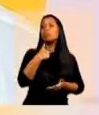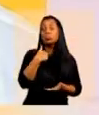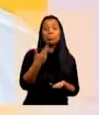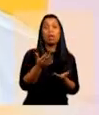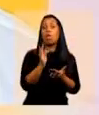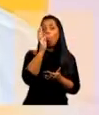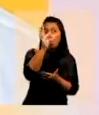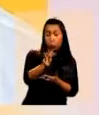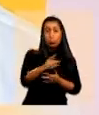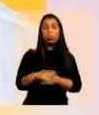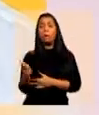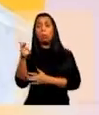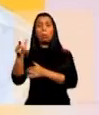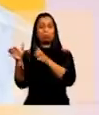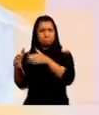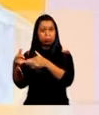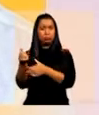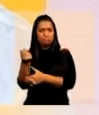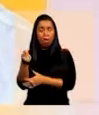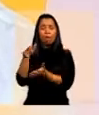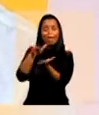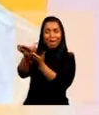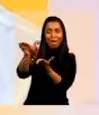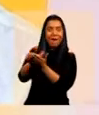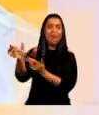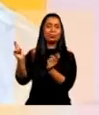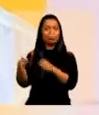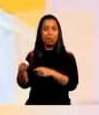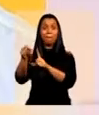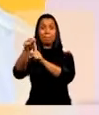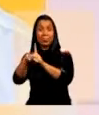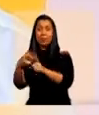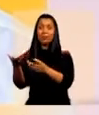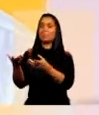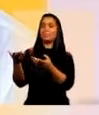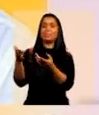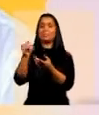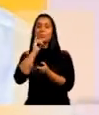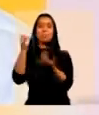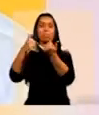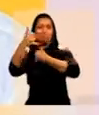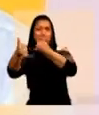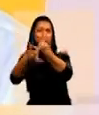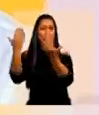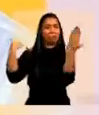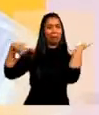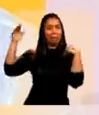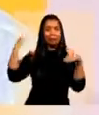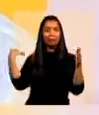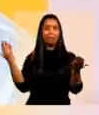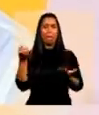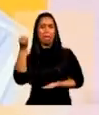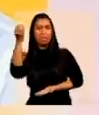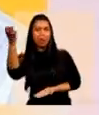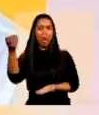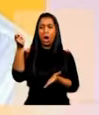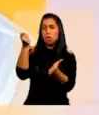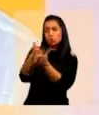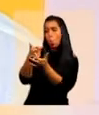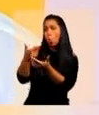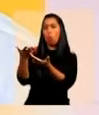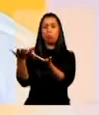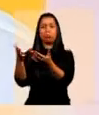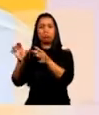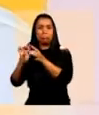tenho planejado para o futuro. Uma outra parte onde eu posso gastar no mês com parte de diversão, passeio,